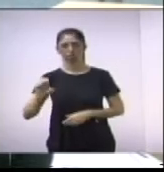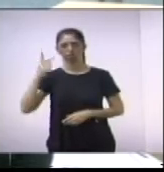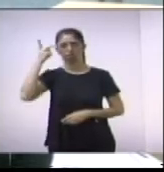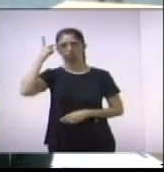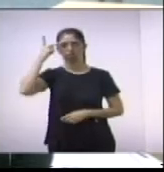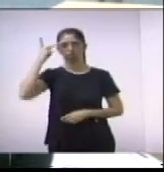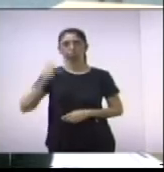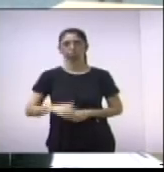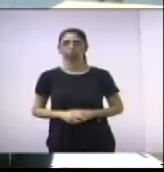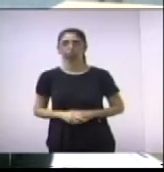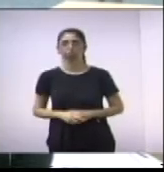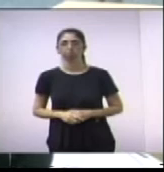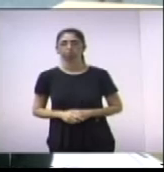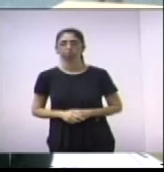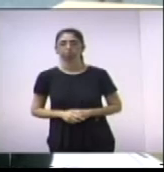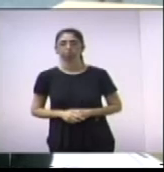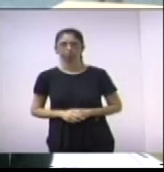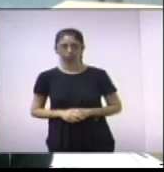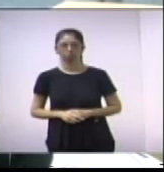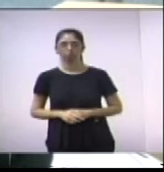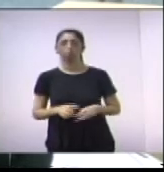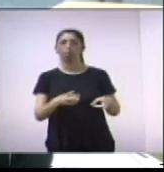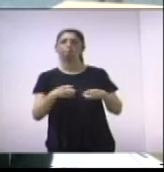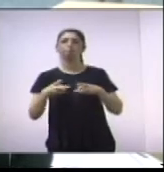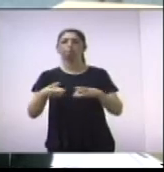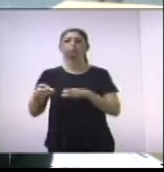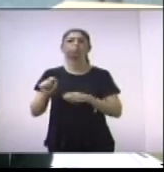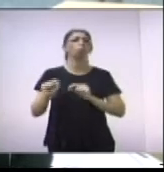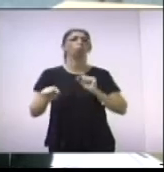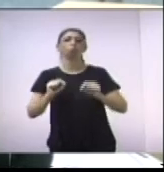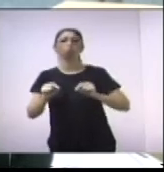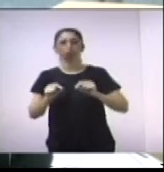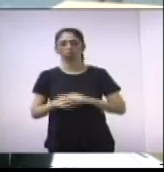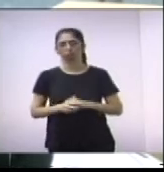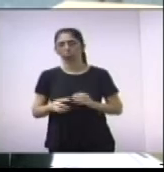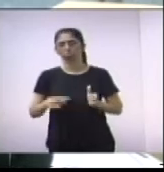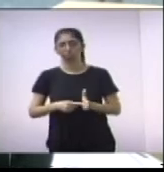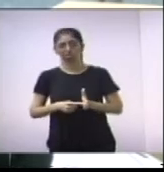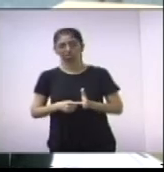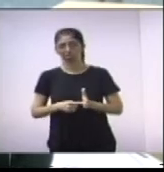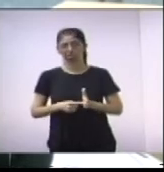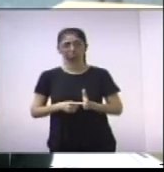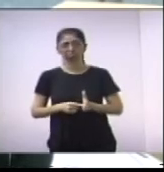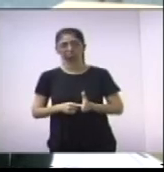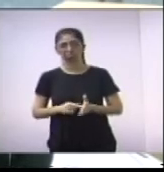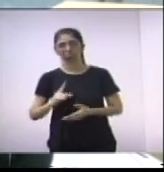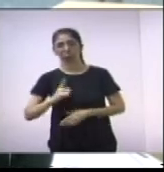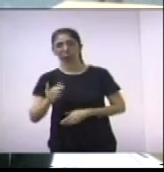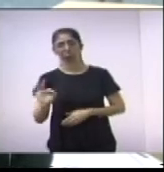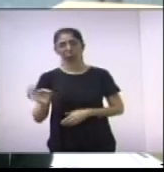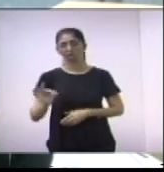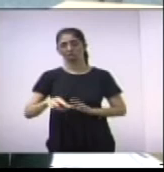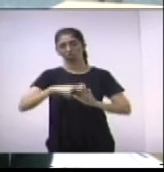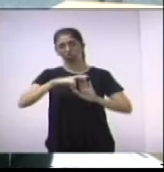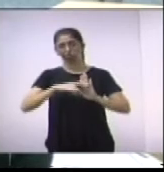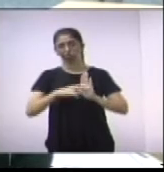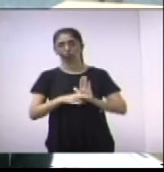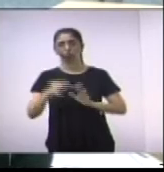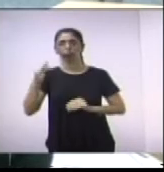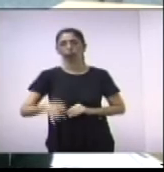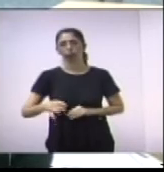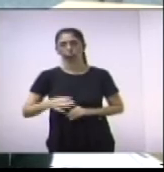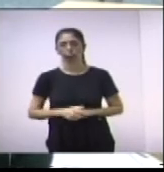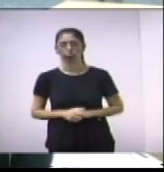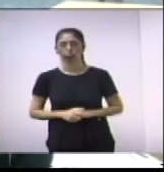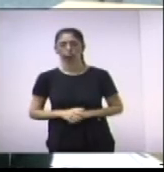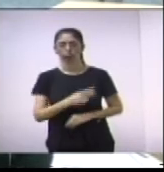a única coisa que eu vejo é assim, é uma denúncia vazia. E essa casa já recebeu a segunda denúncia